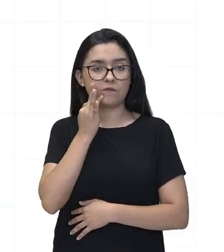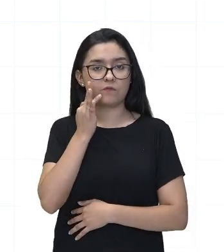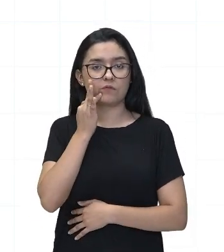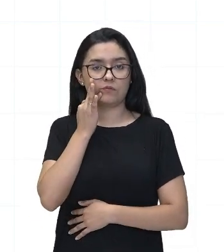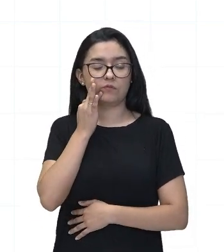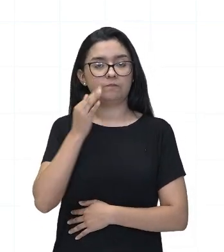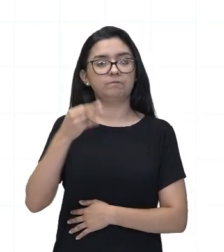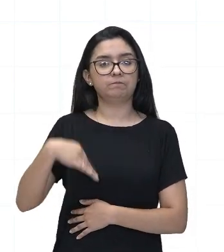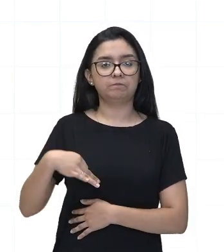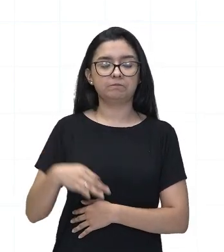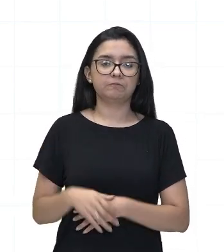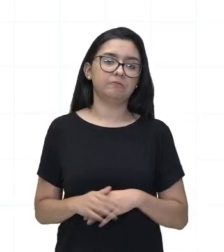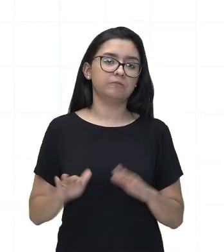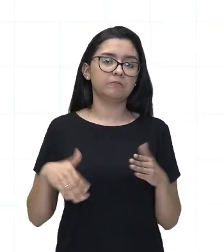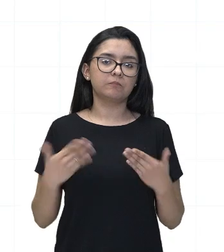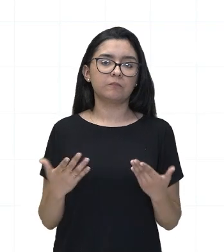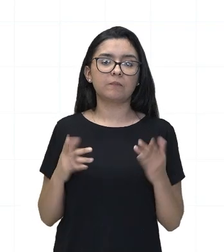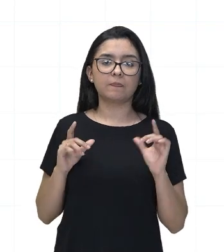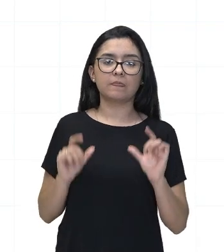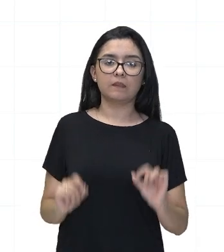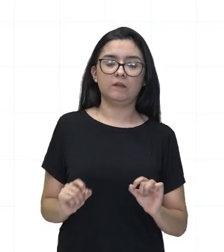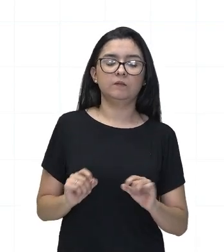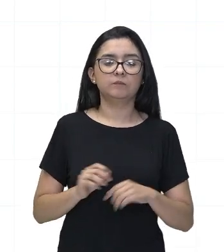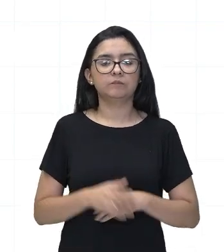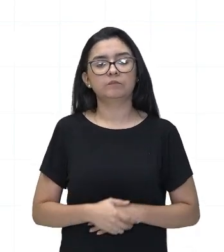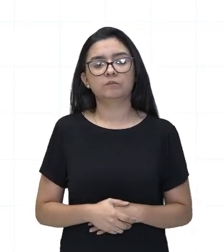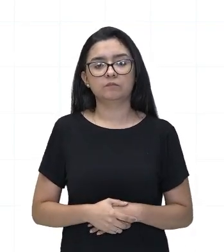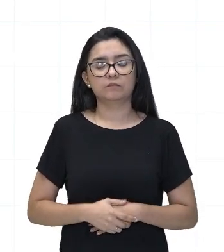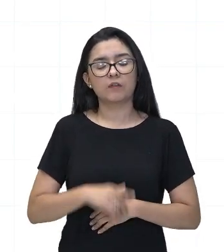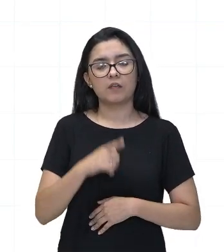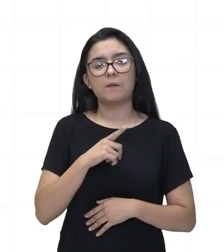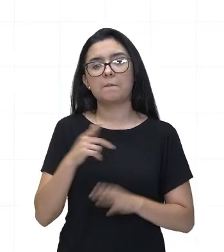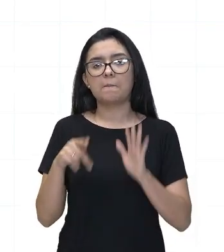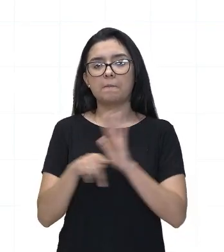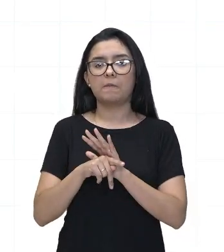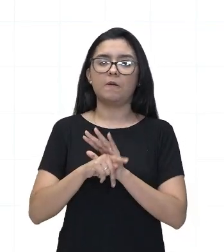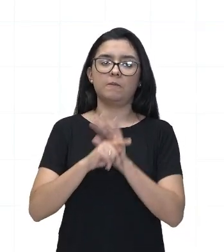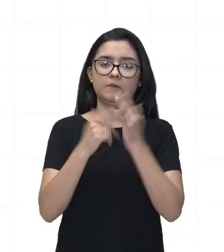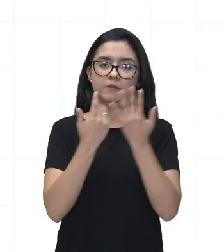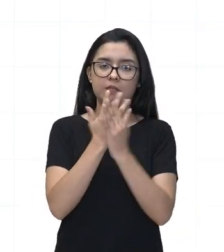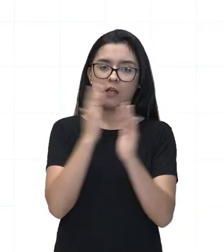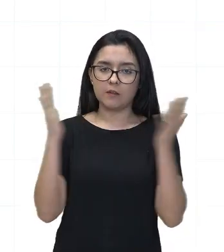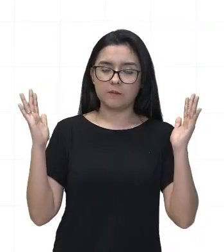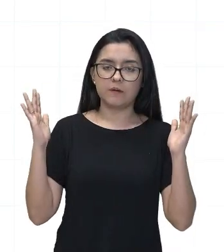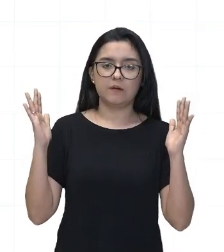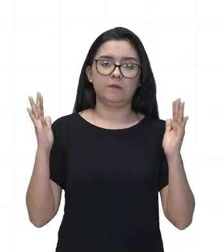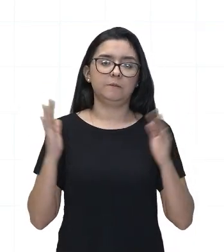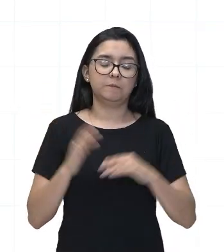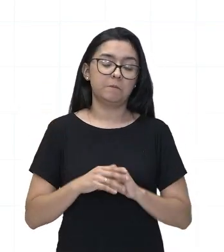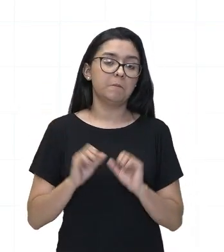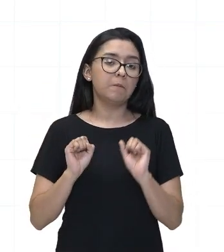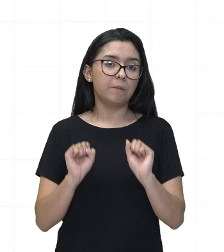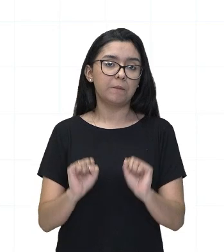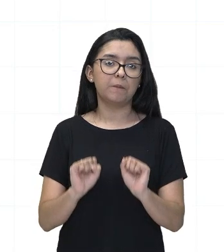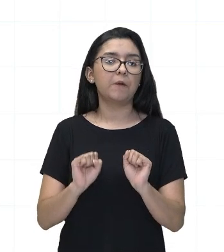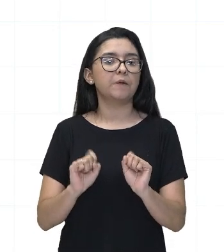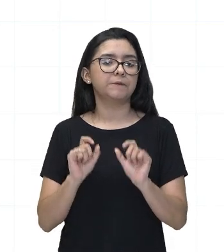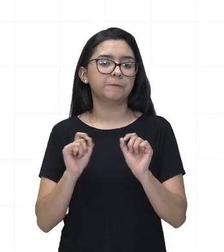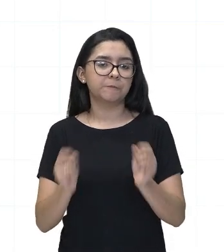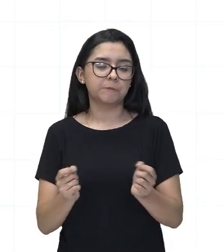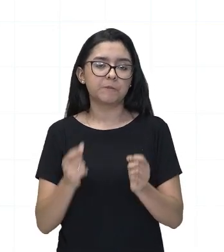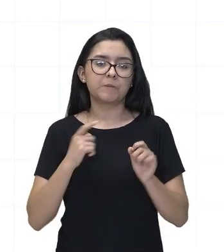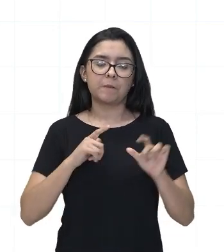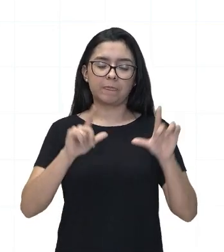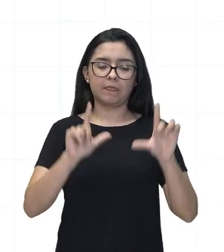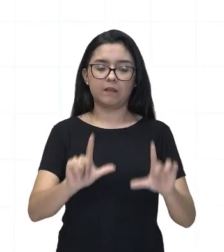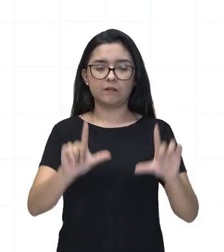ou seja, algo figurativo que existe na natureza, né? Seja, elas podem ser, esse quadro aí